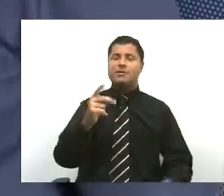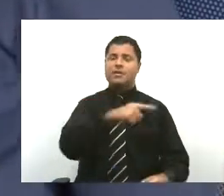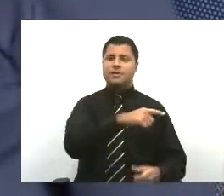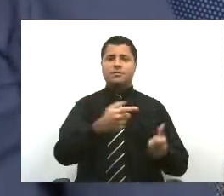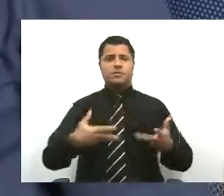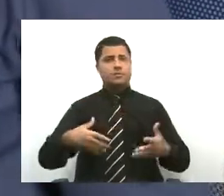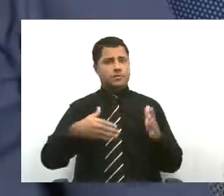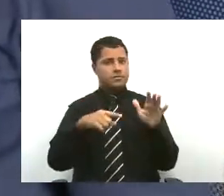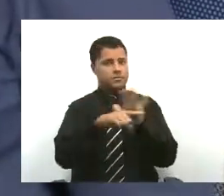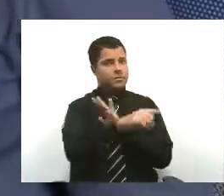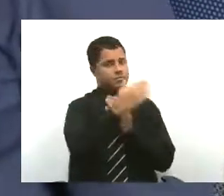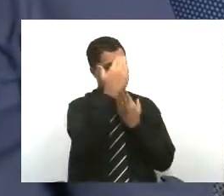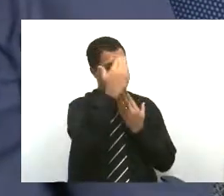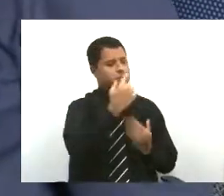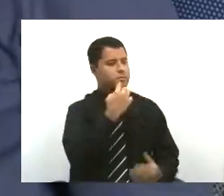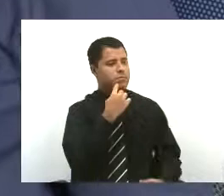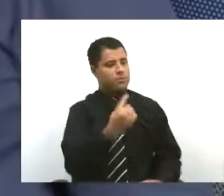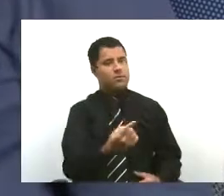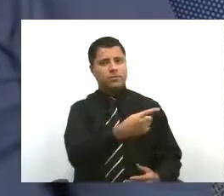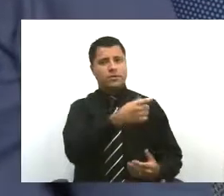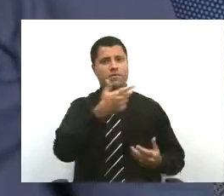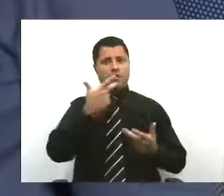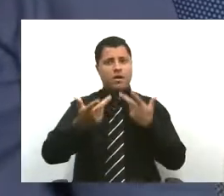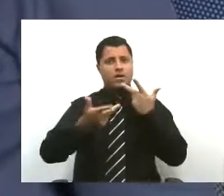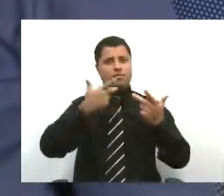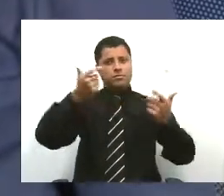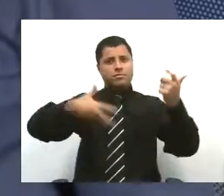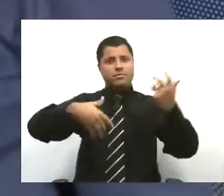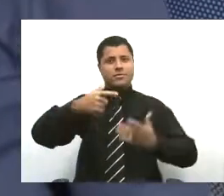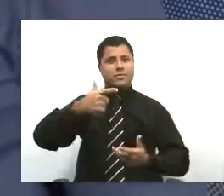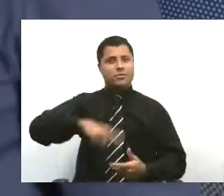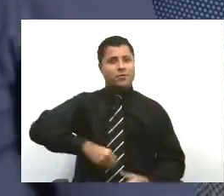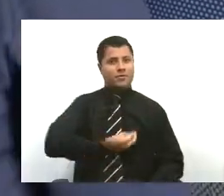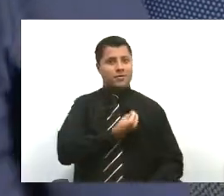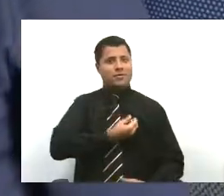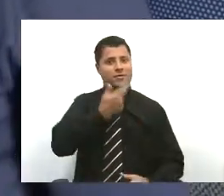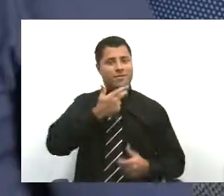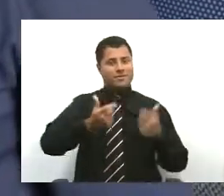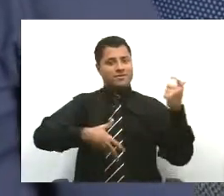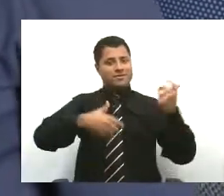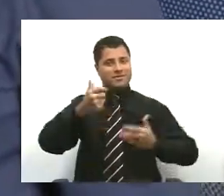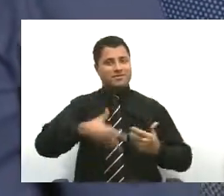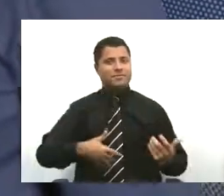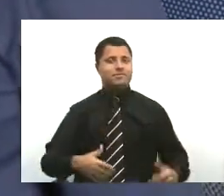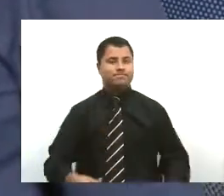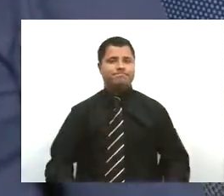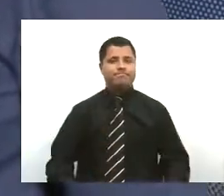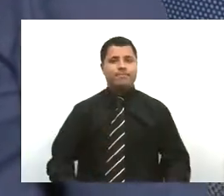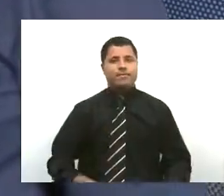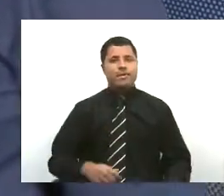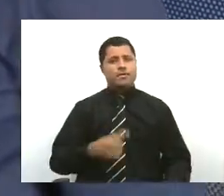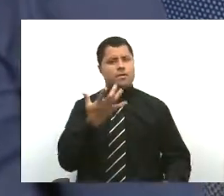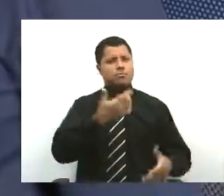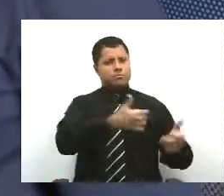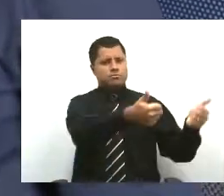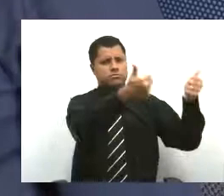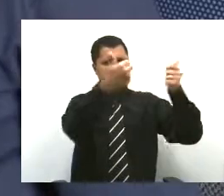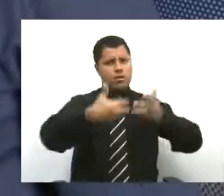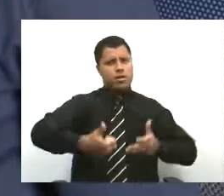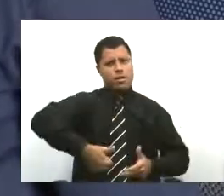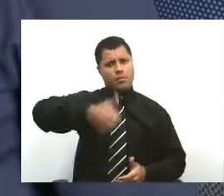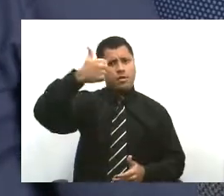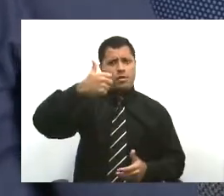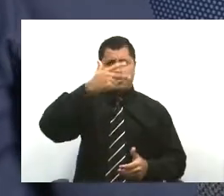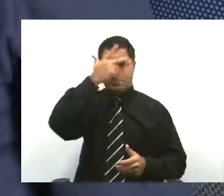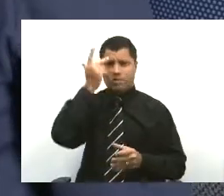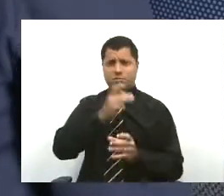Margarete, primeiramente, bom dia, obrigado aqui por falar novamente ao vivo com a TV Câmara. Bom dia. Margarete, só para a gente explicar um pouco melhor, hoje são 6 milhões